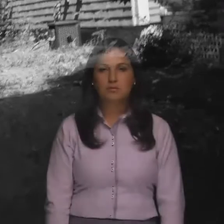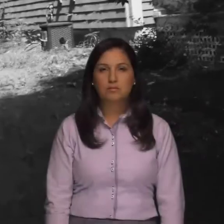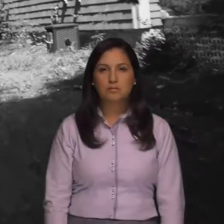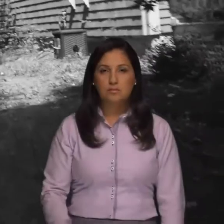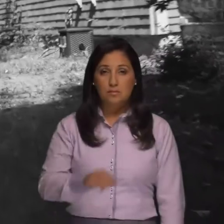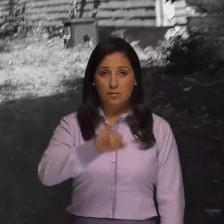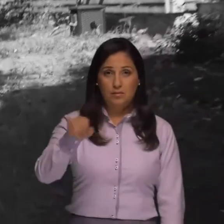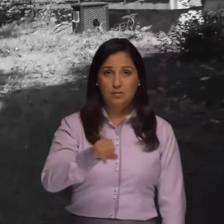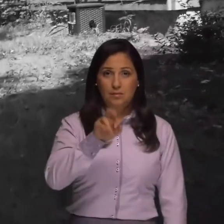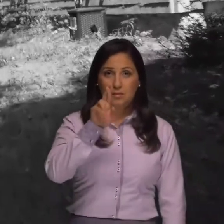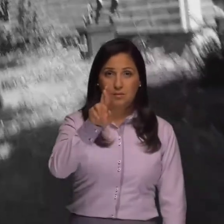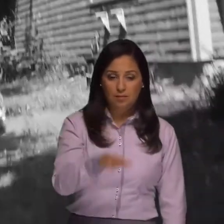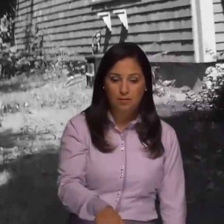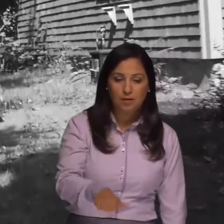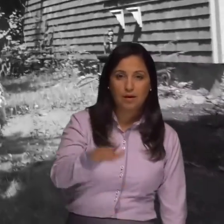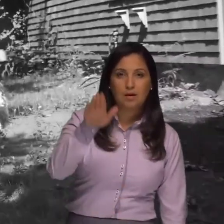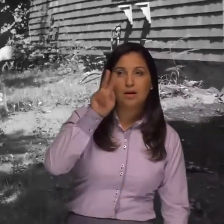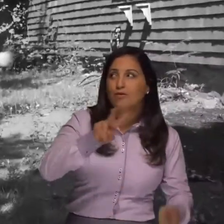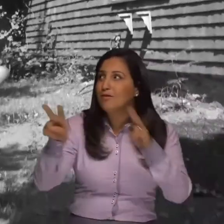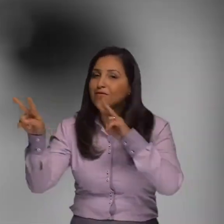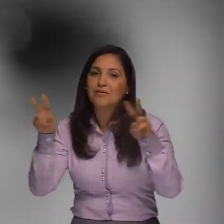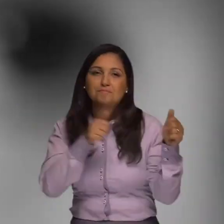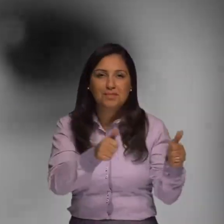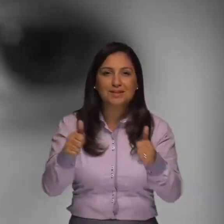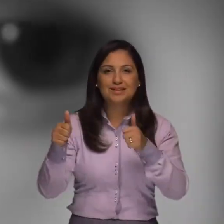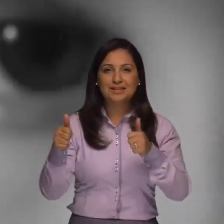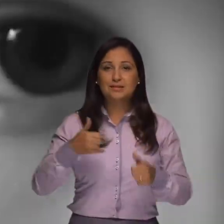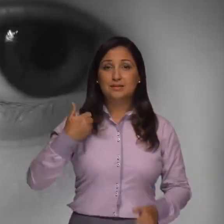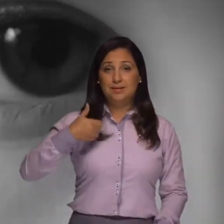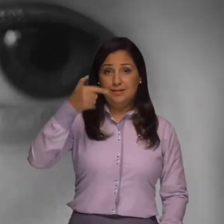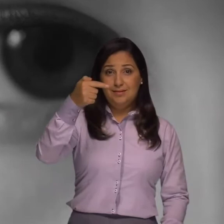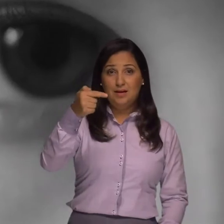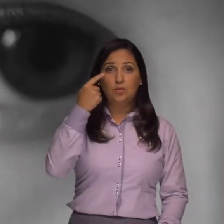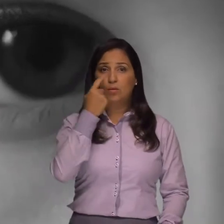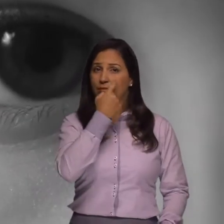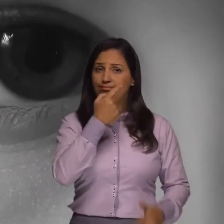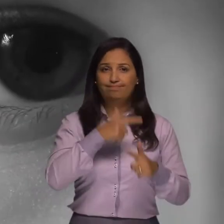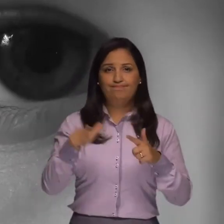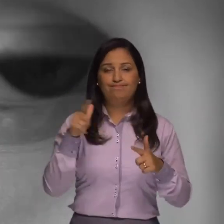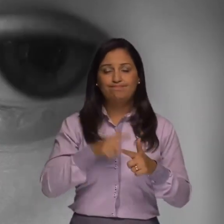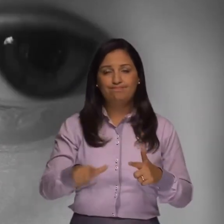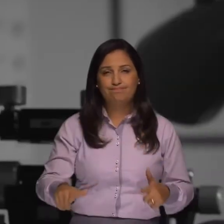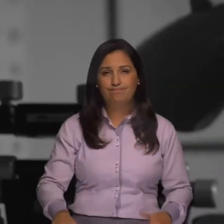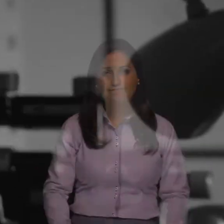E então, quando ele tinha 7 anos, percebemos que ele estava perdendo a visão.